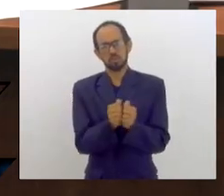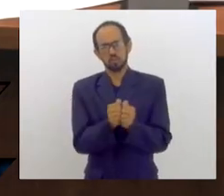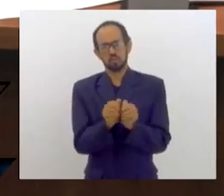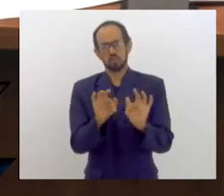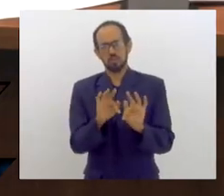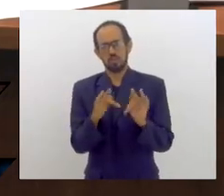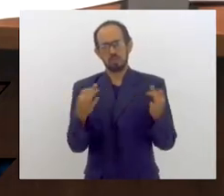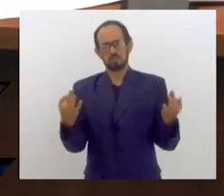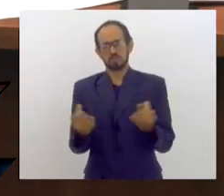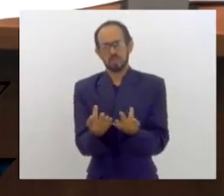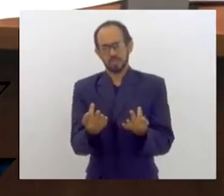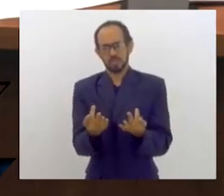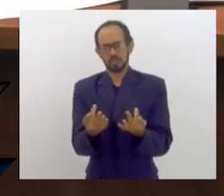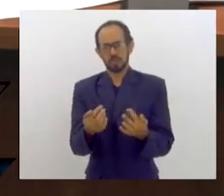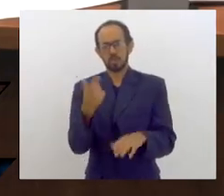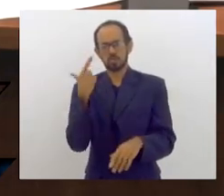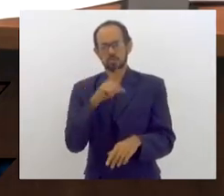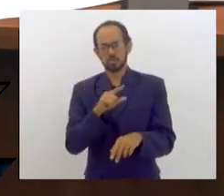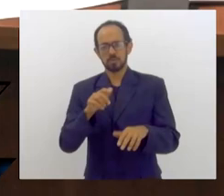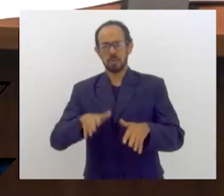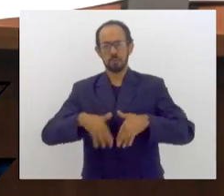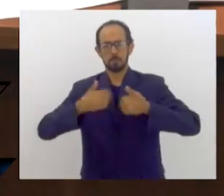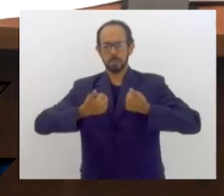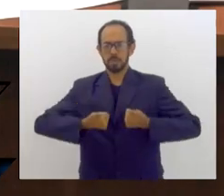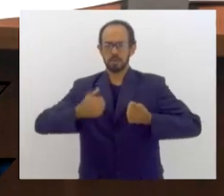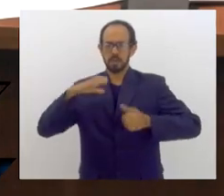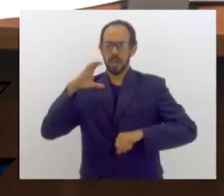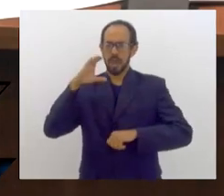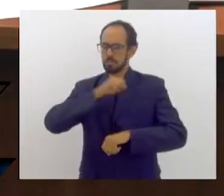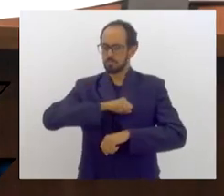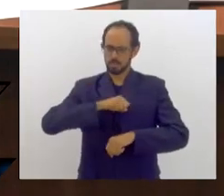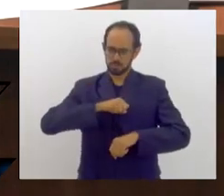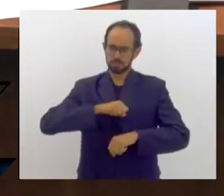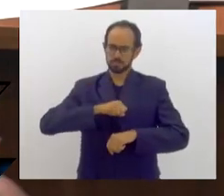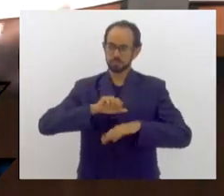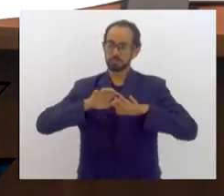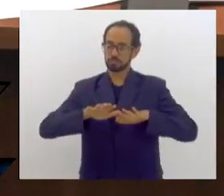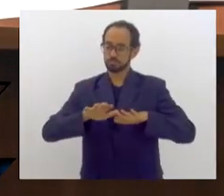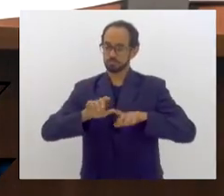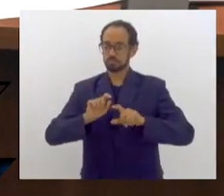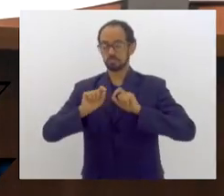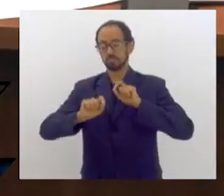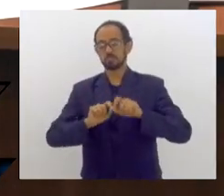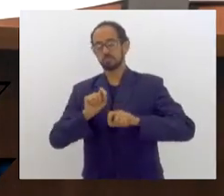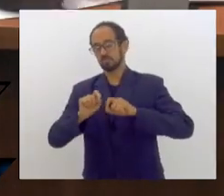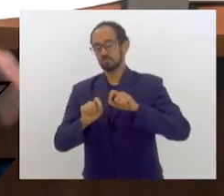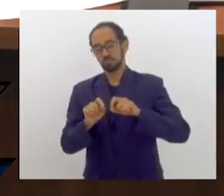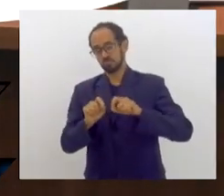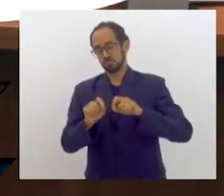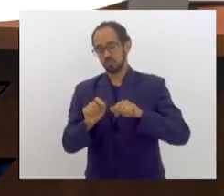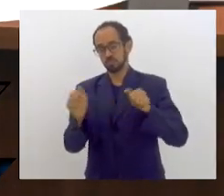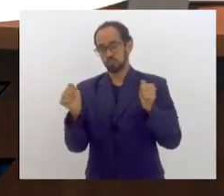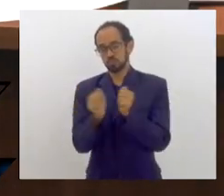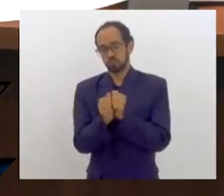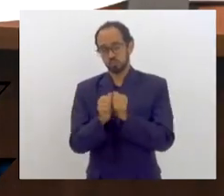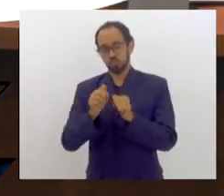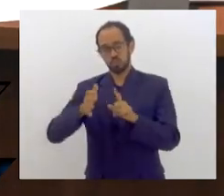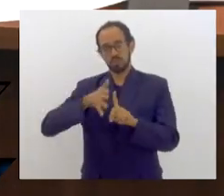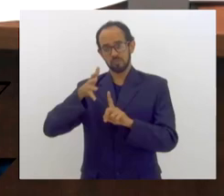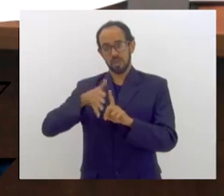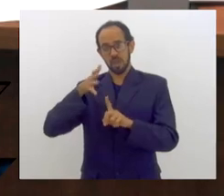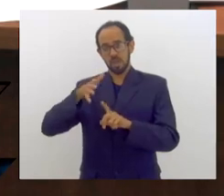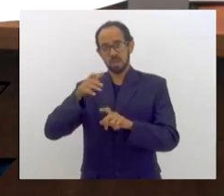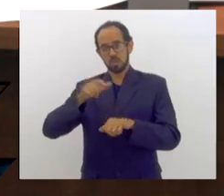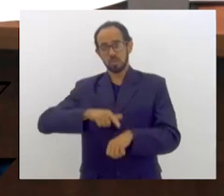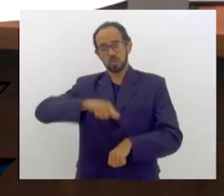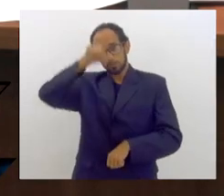família, propiciando com isso uma recuperação mais rápida. Mas, assim, já emendando aqui com a fala do deputado Luiz Paulo,